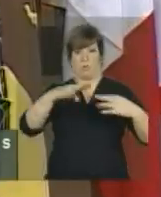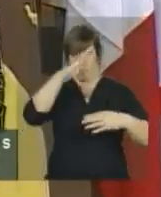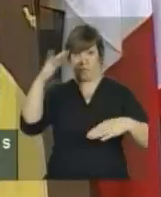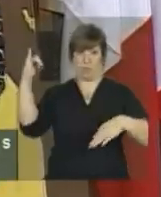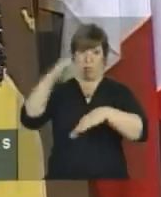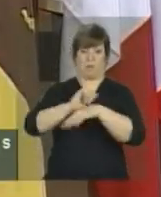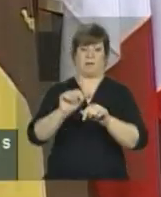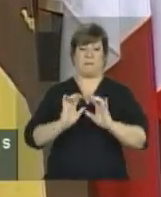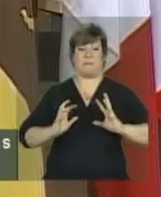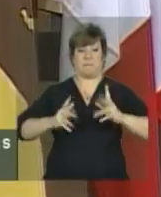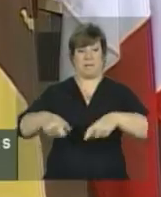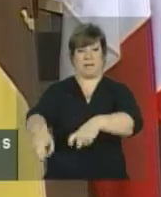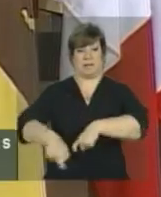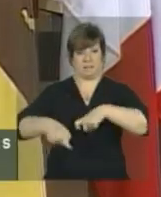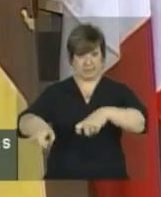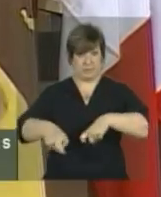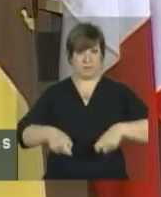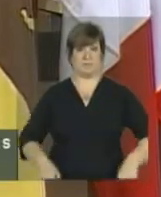agrícolas.